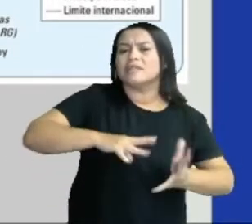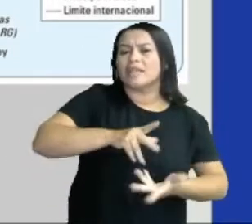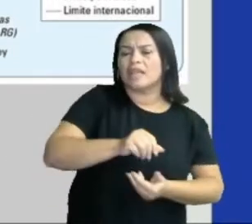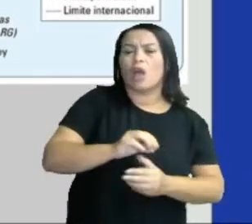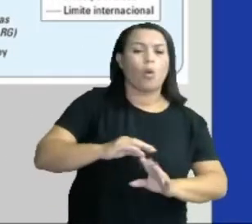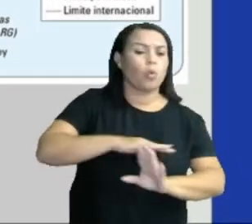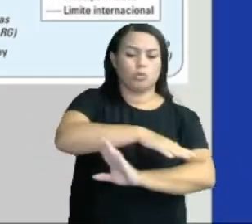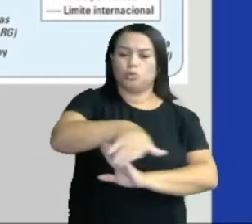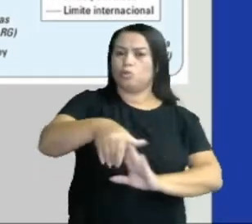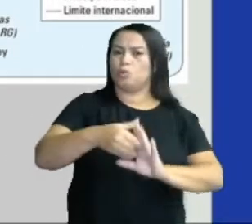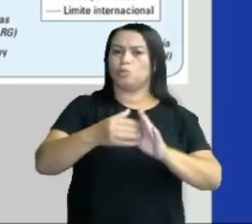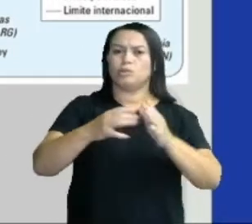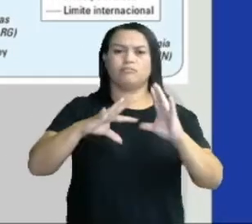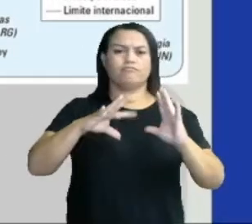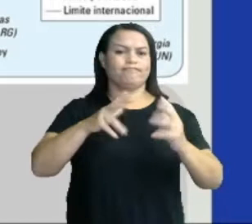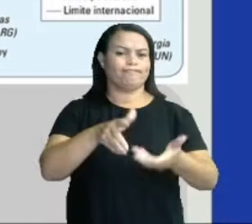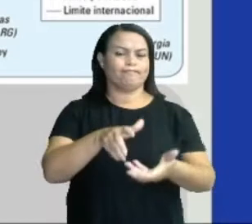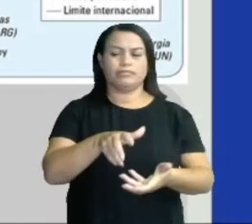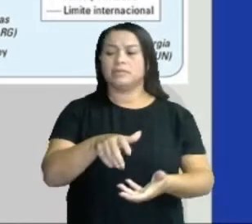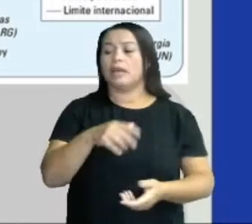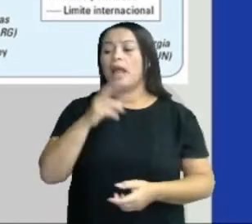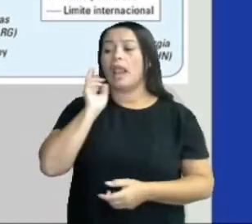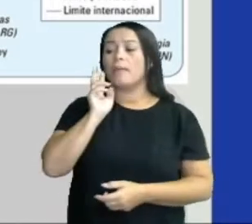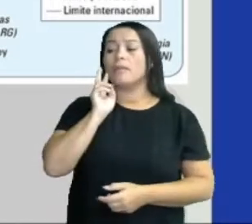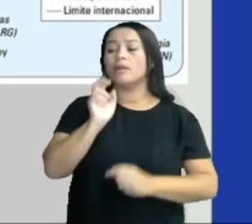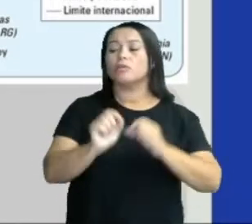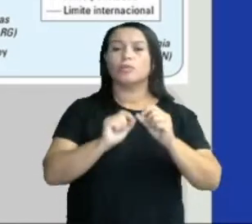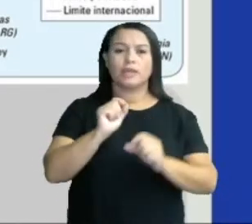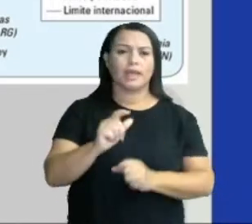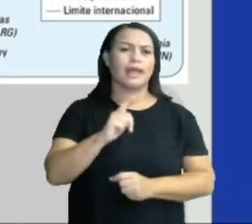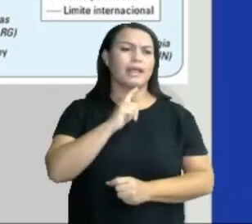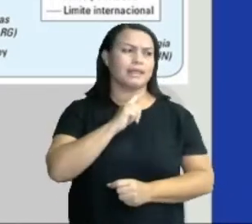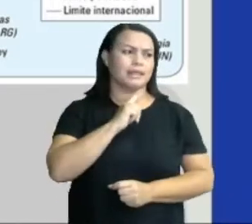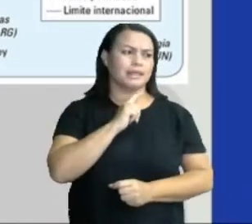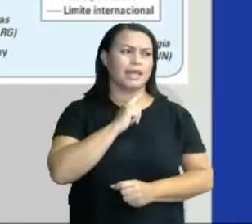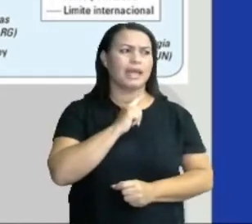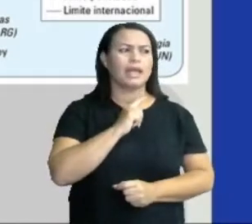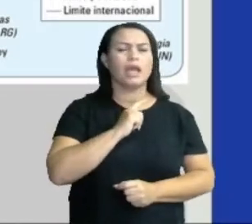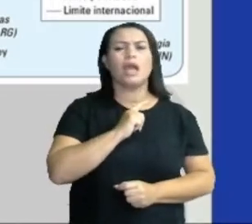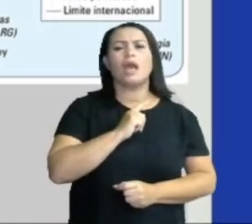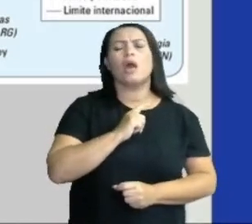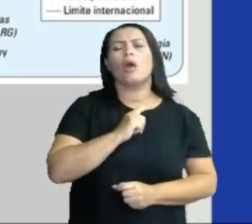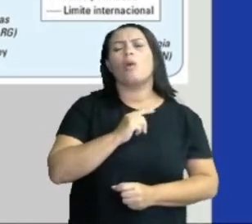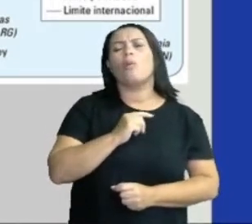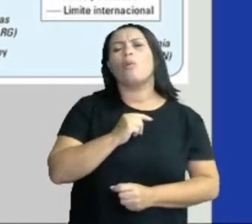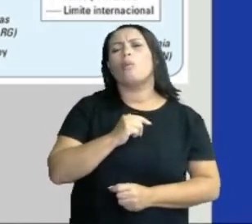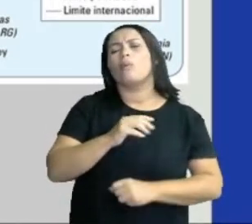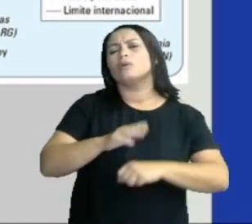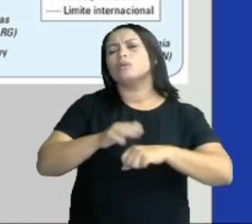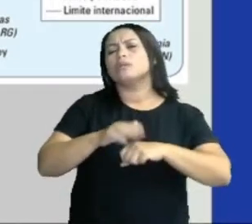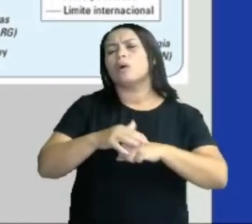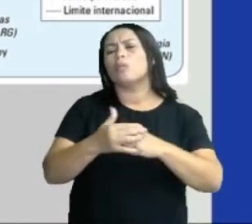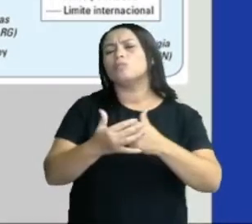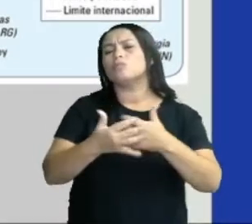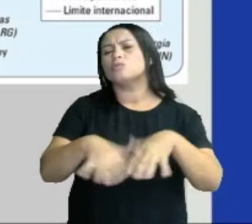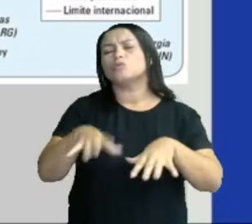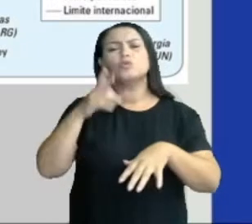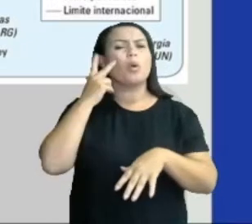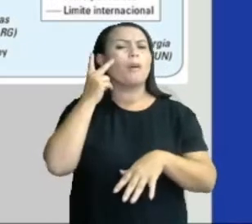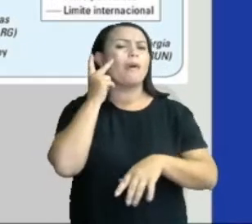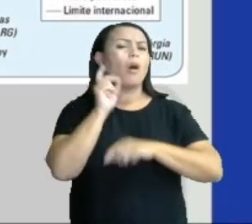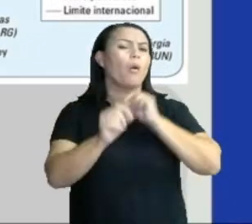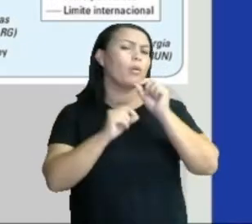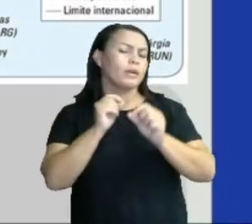essa superfície da Terra. Lembrando, existe uma situação muito comum, né, quando a gente pega e trata desse